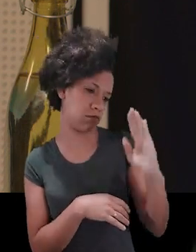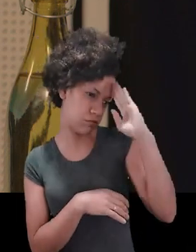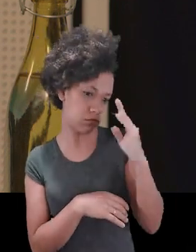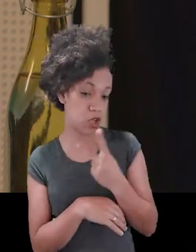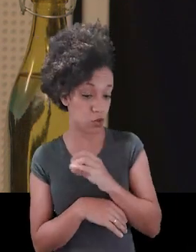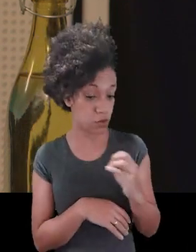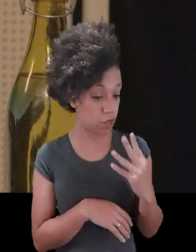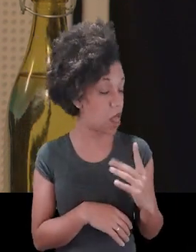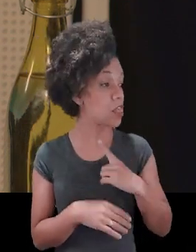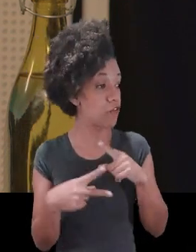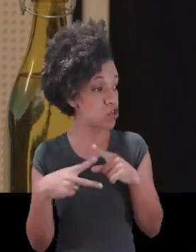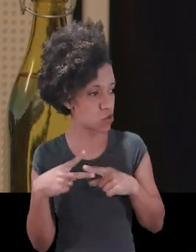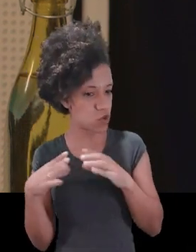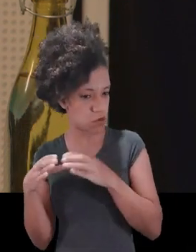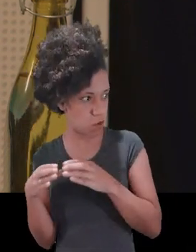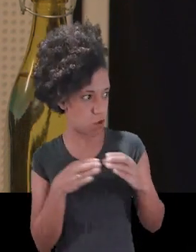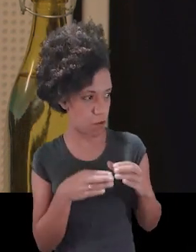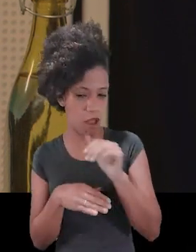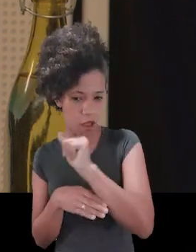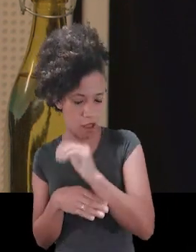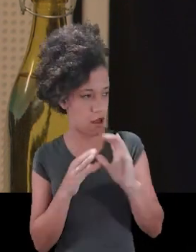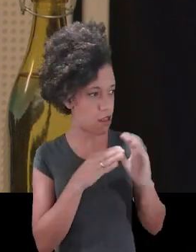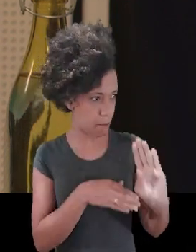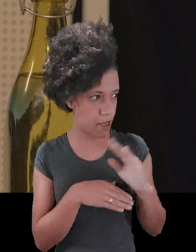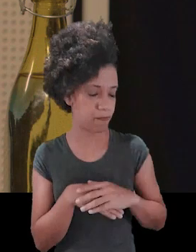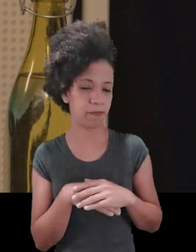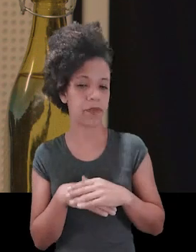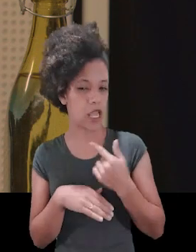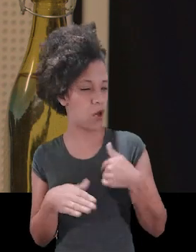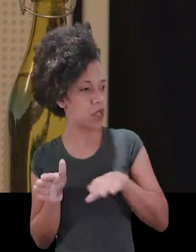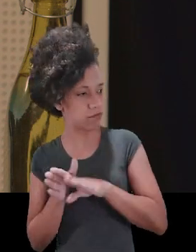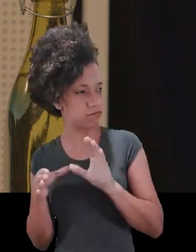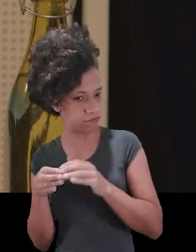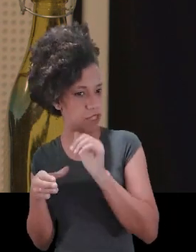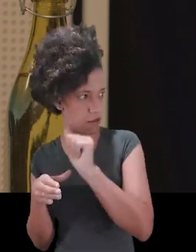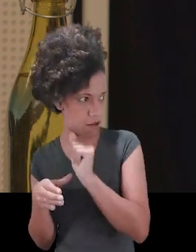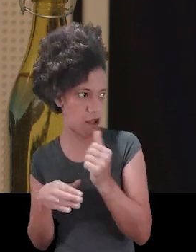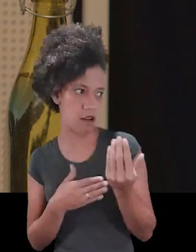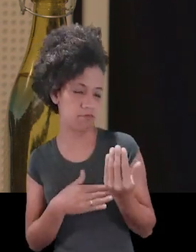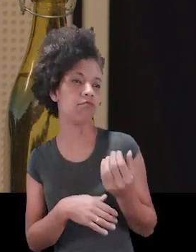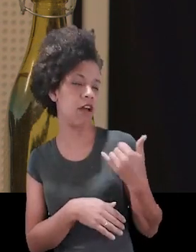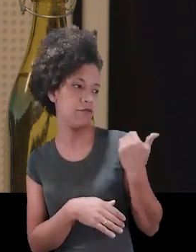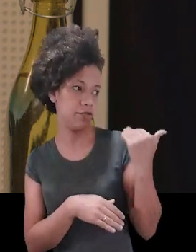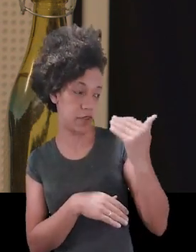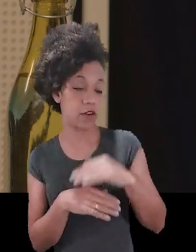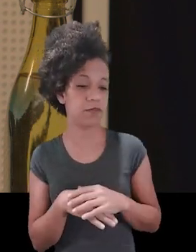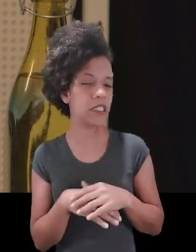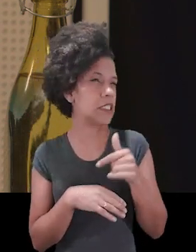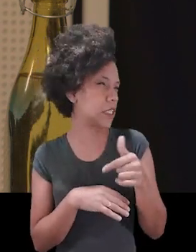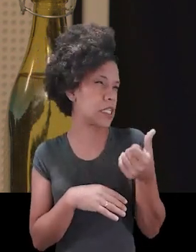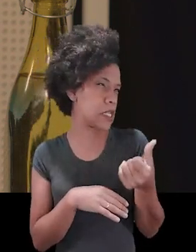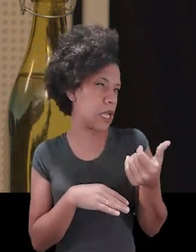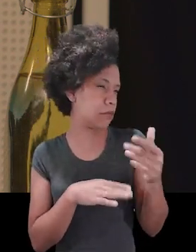2004 no meu quartel tiver 12 turmas a abre eu entrei na galera mais velha é 16 depois mais 50 e